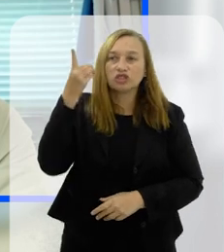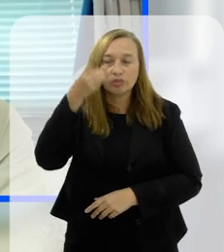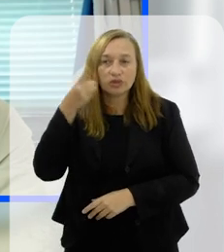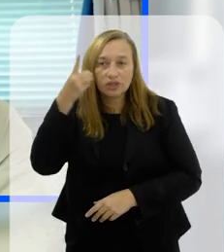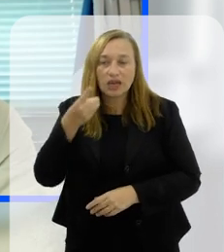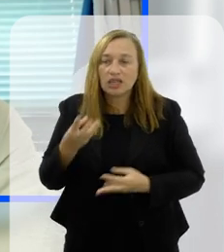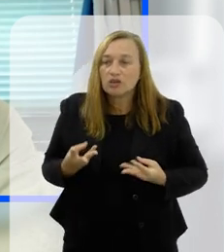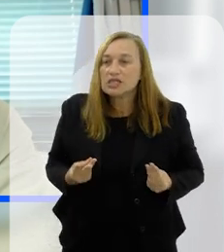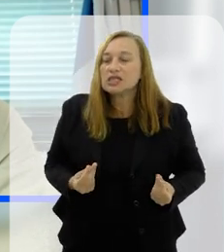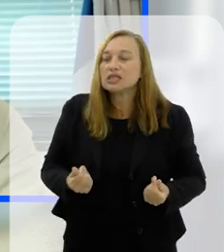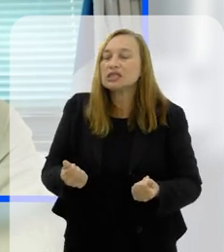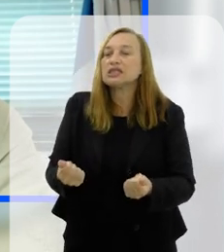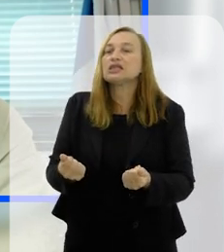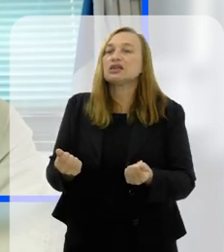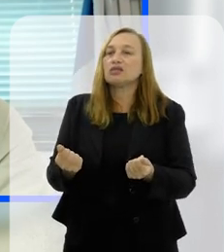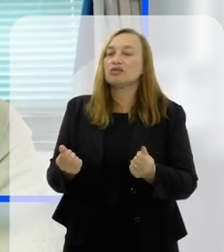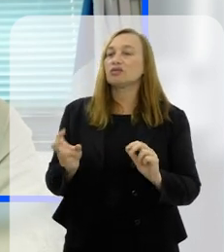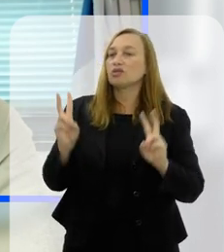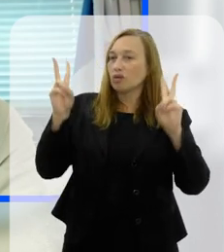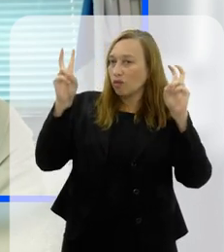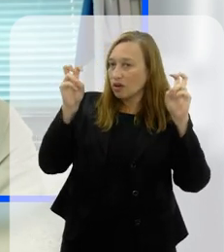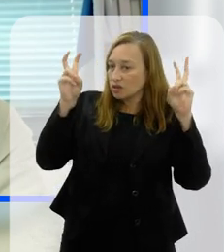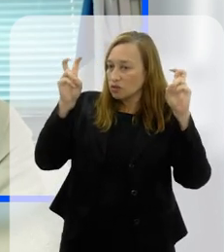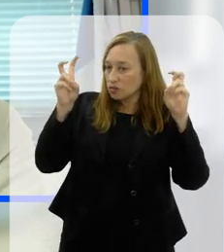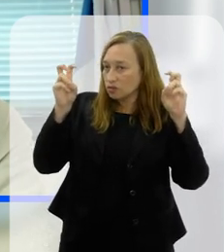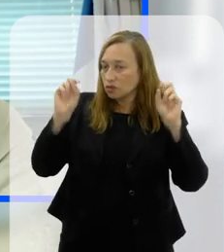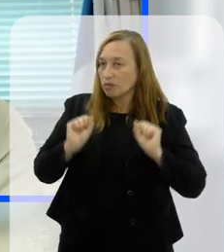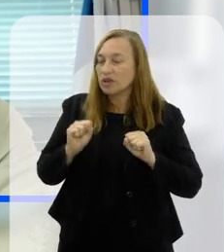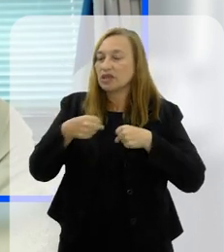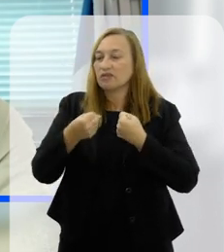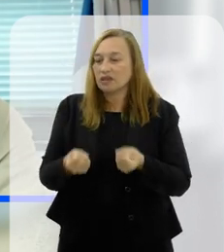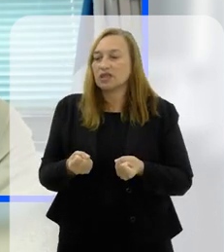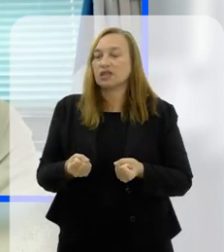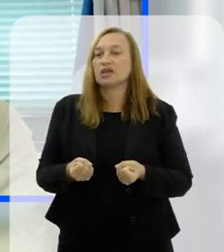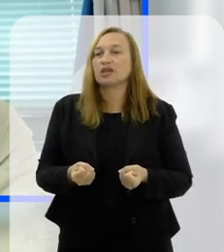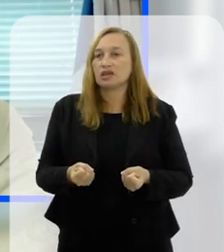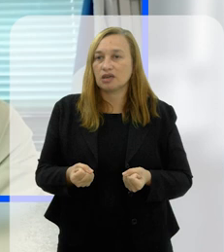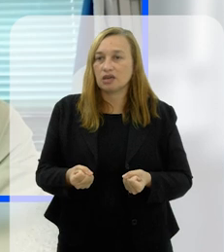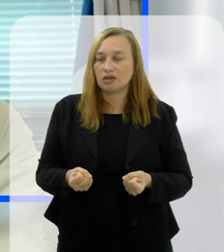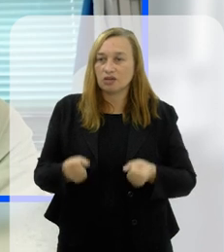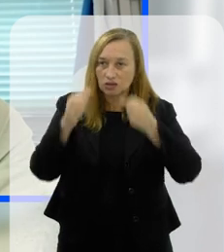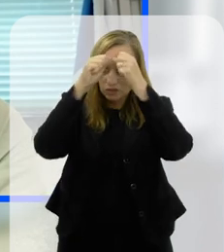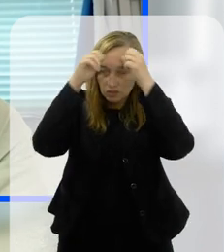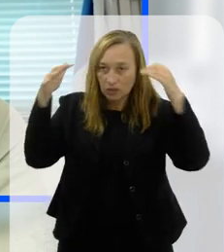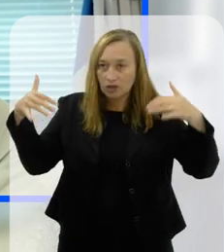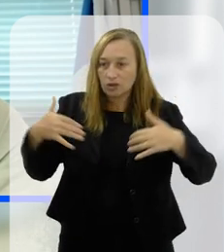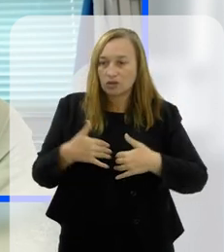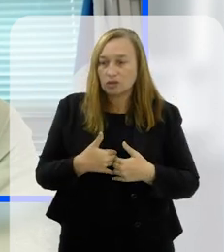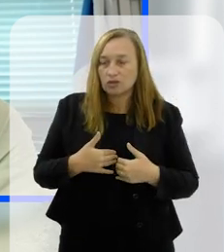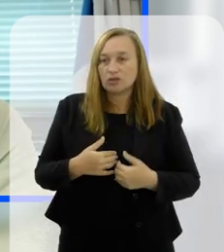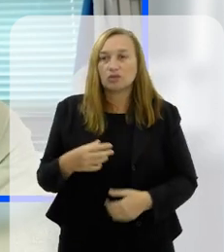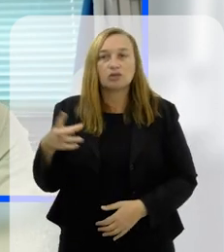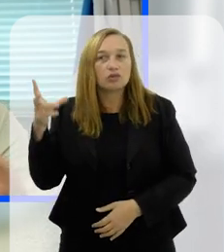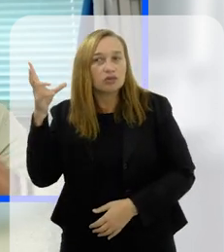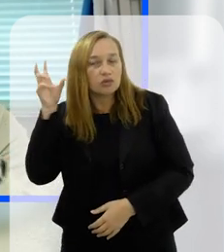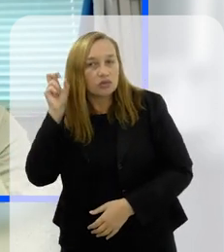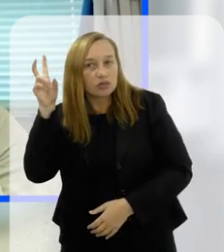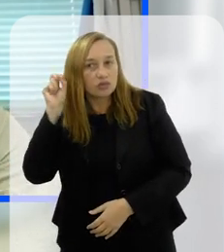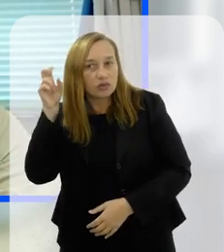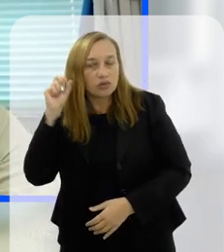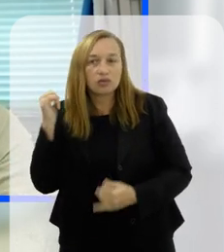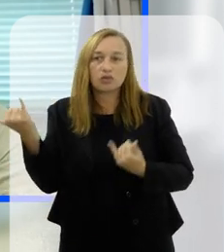tantos deputados aí que estão sensíveis à à causa que estão com os ouvidos atentos a a a a nos